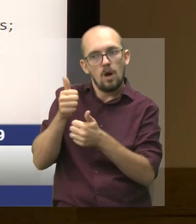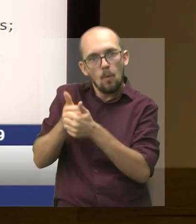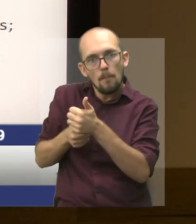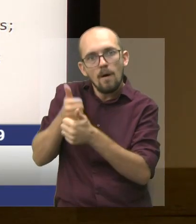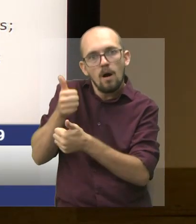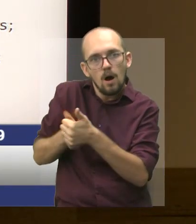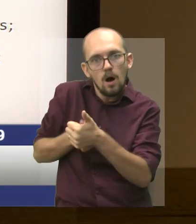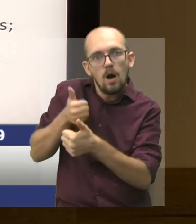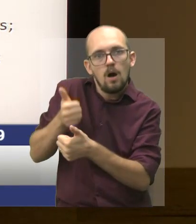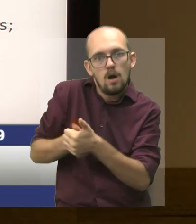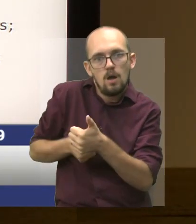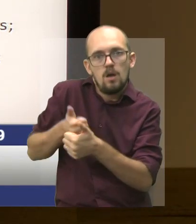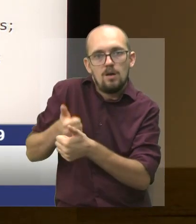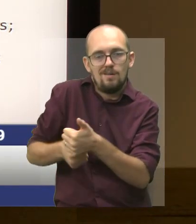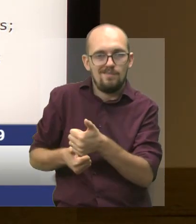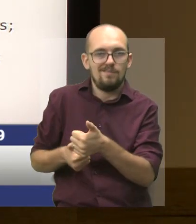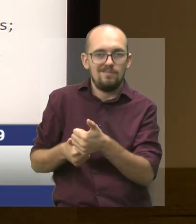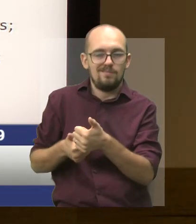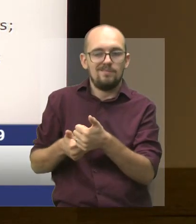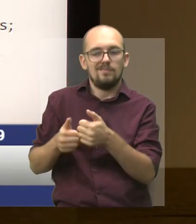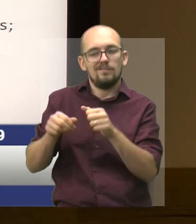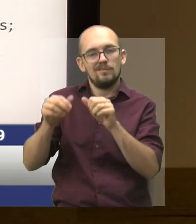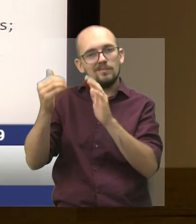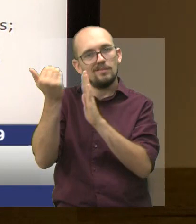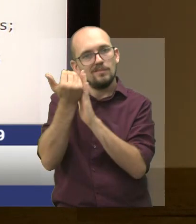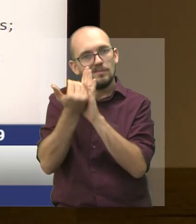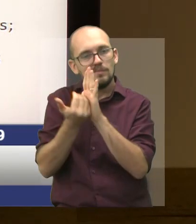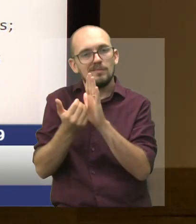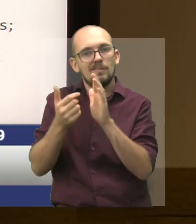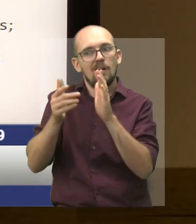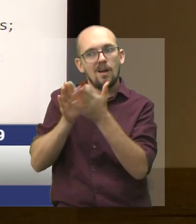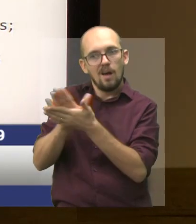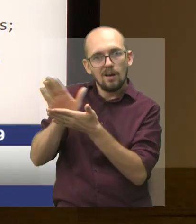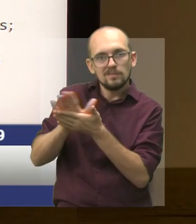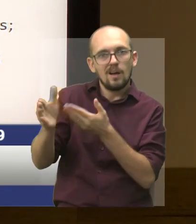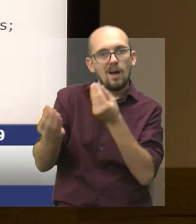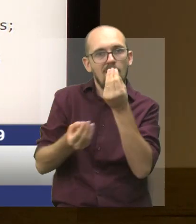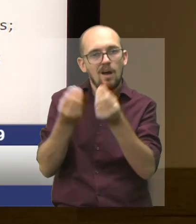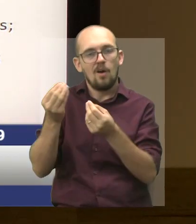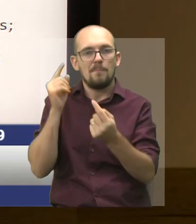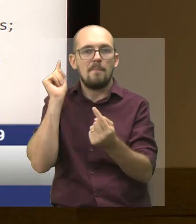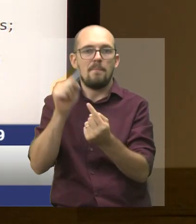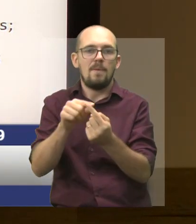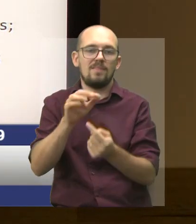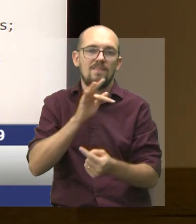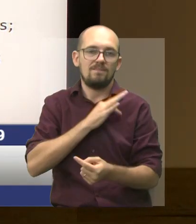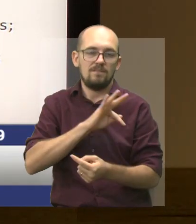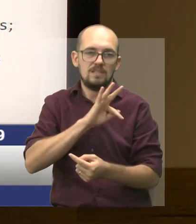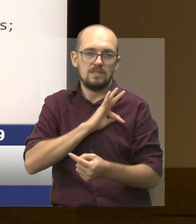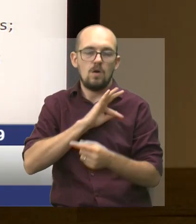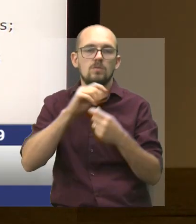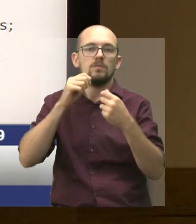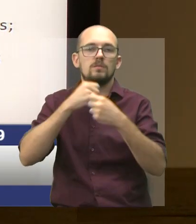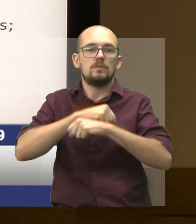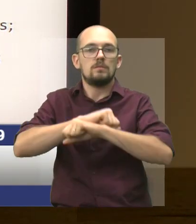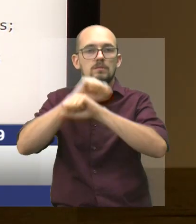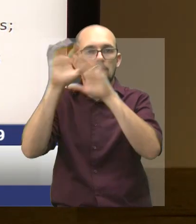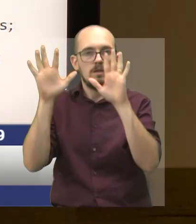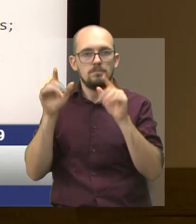nas apresentações também de transparência das metas fiscais. Então, a nossa, desse